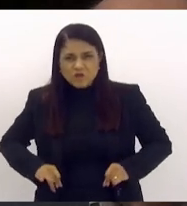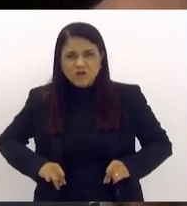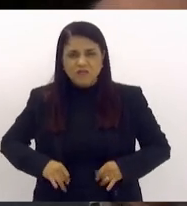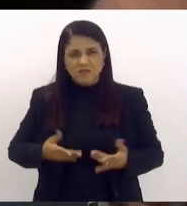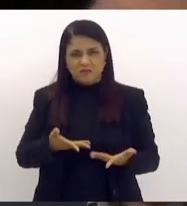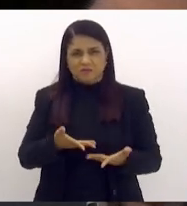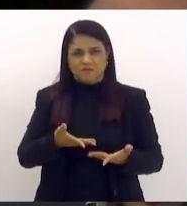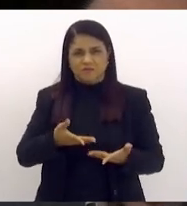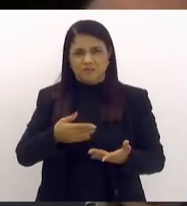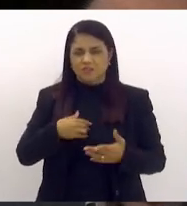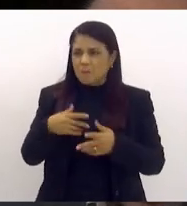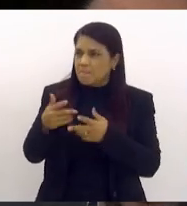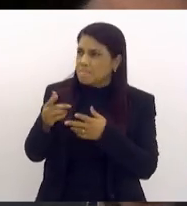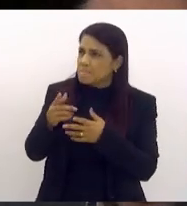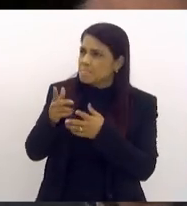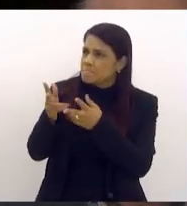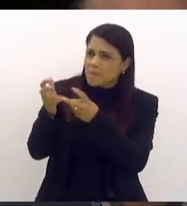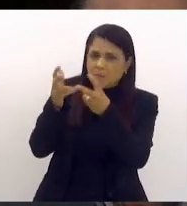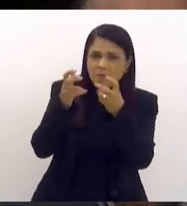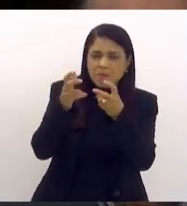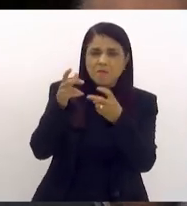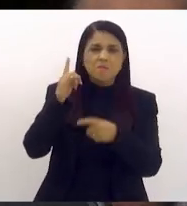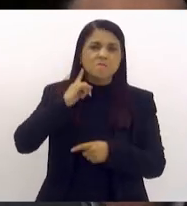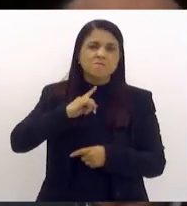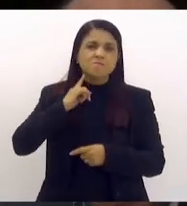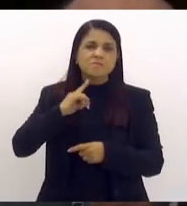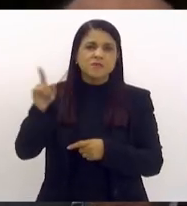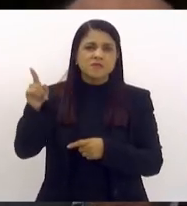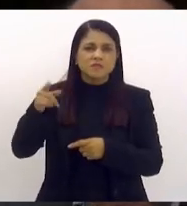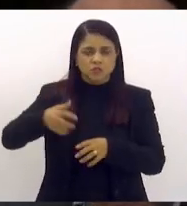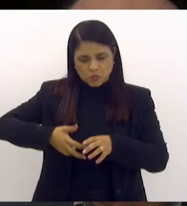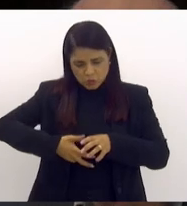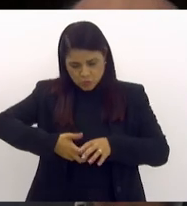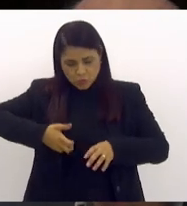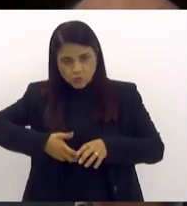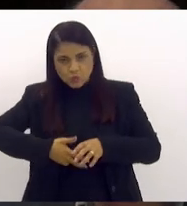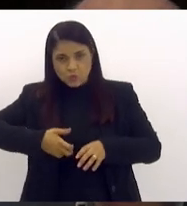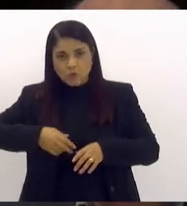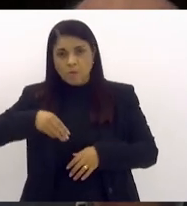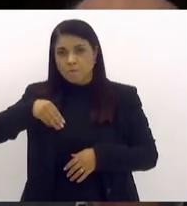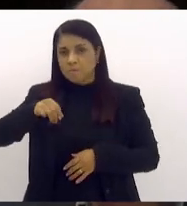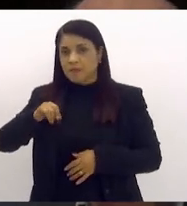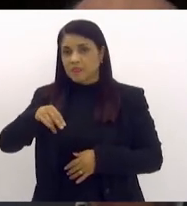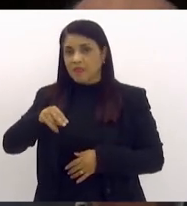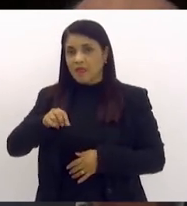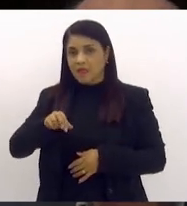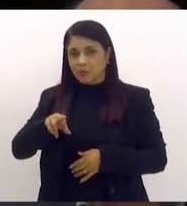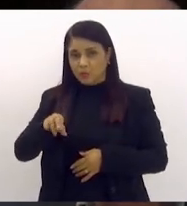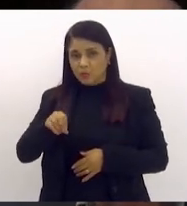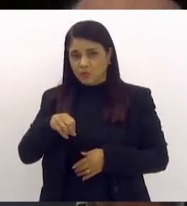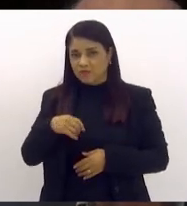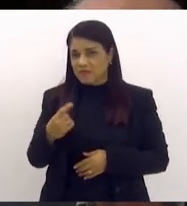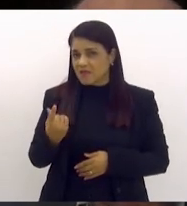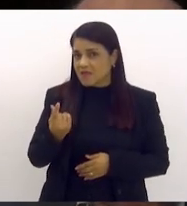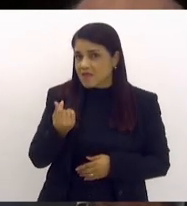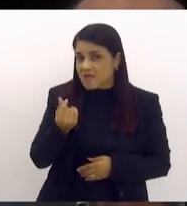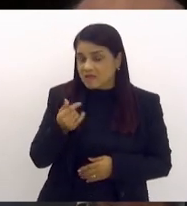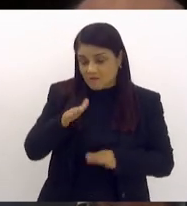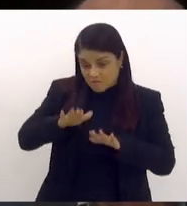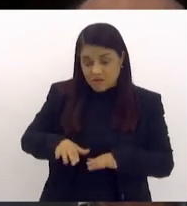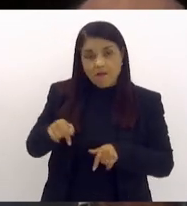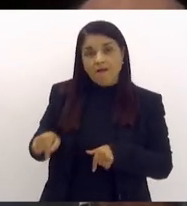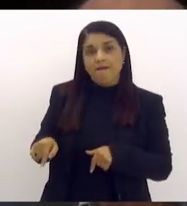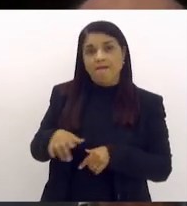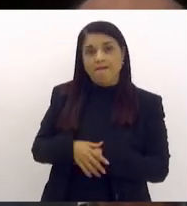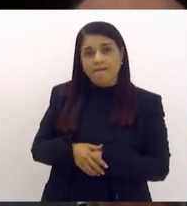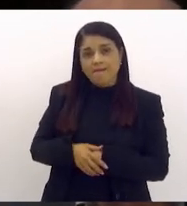acontece com outros estados Minas tem produção no subsolo de minério a riqueza de Minas fica em Minas